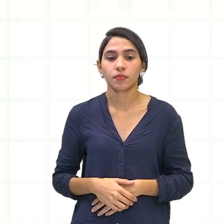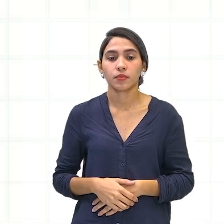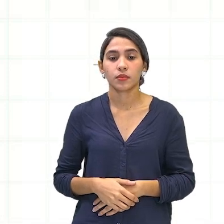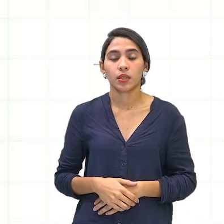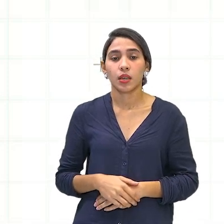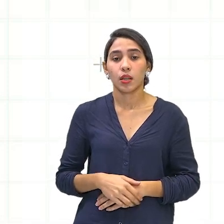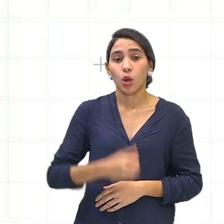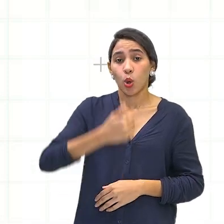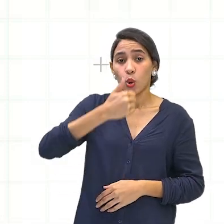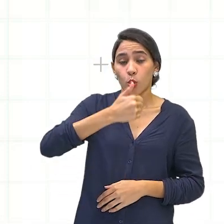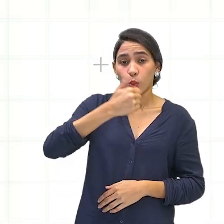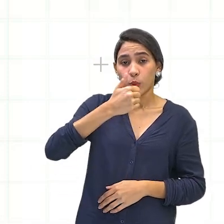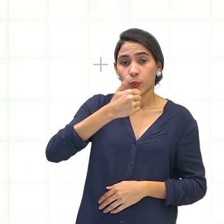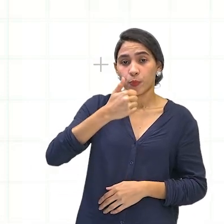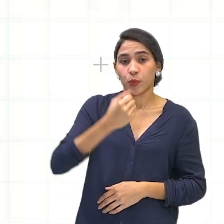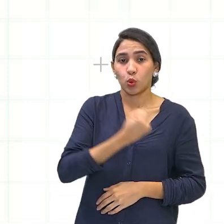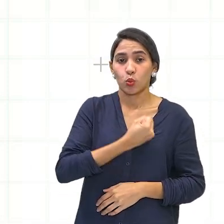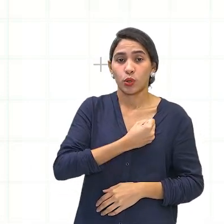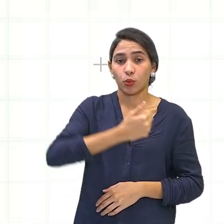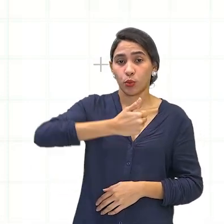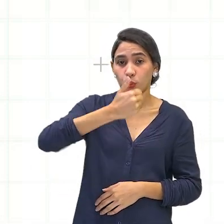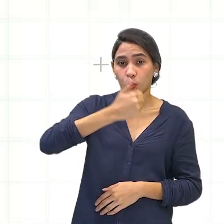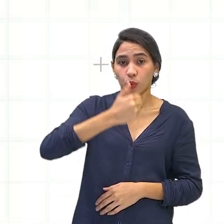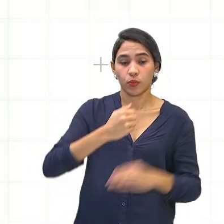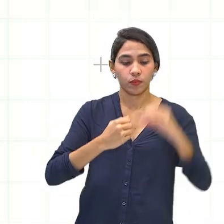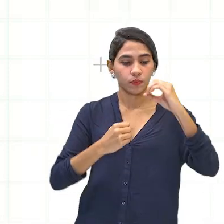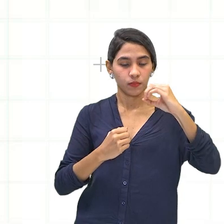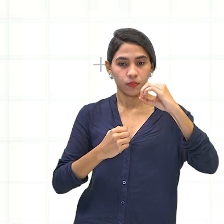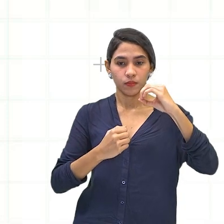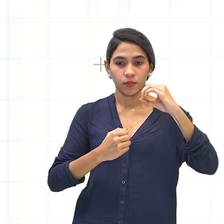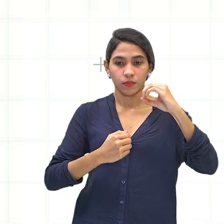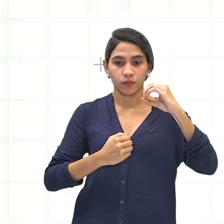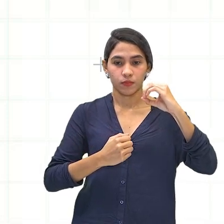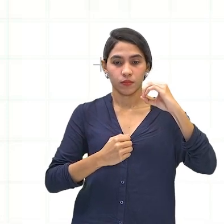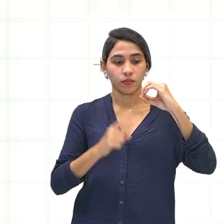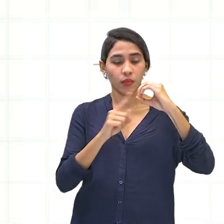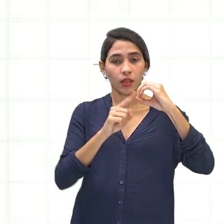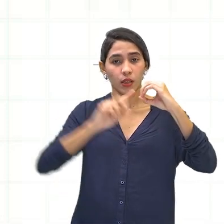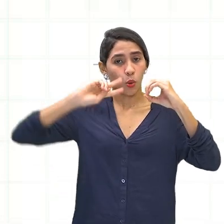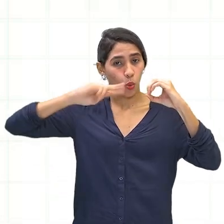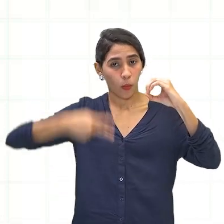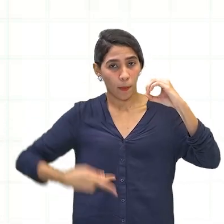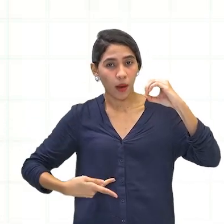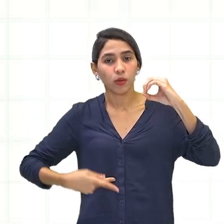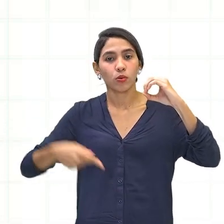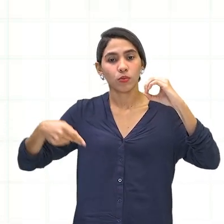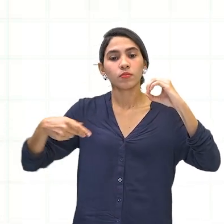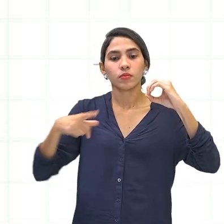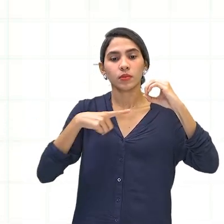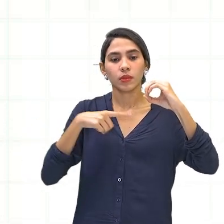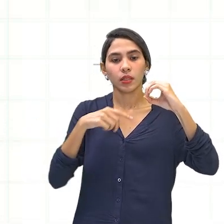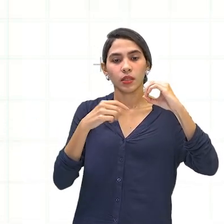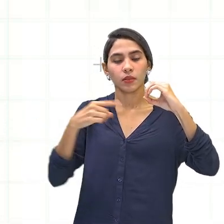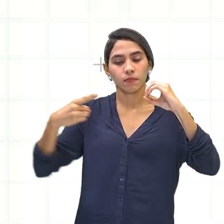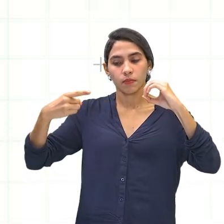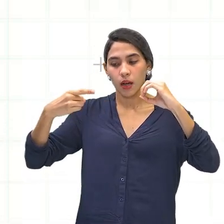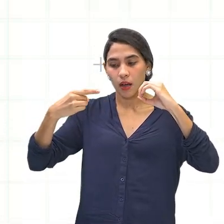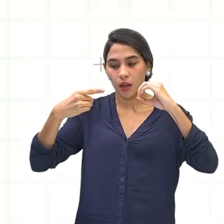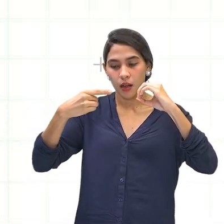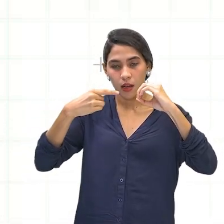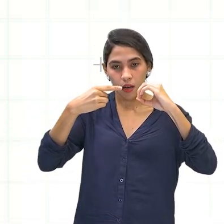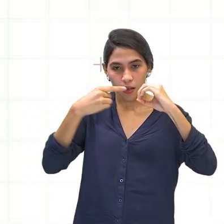primeiro quadro ele mostra para a gente o desenvolvimento embrionário humano, né? Você tem ali, após a fecundação,